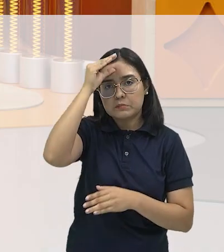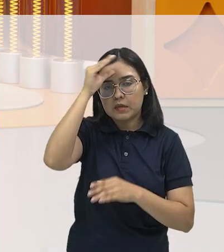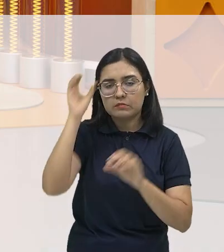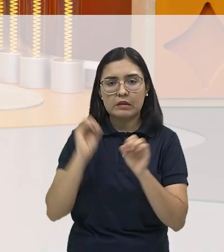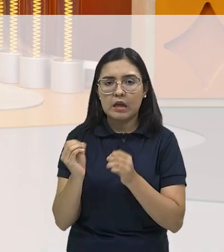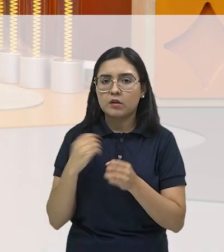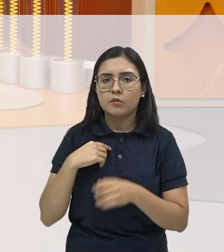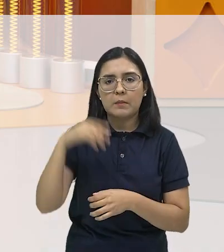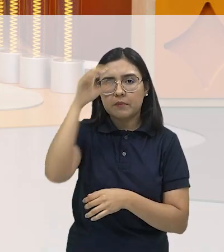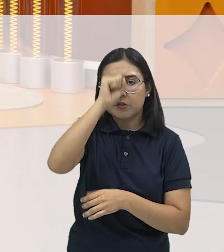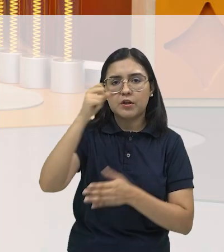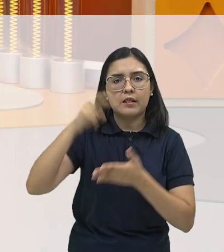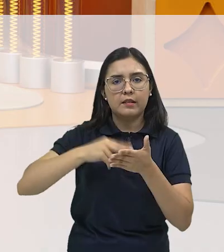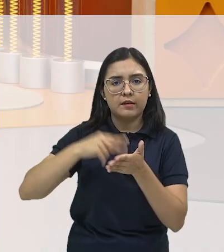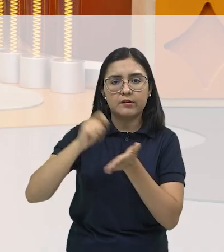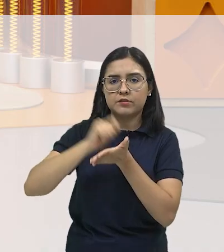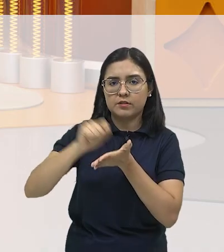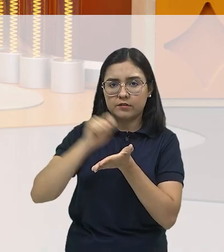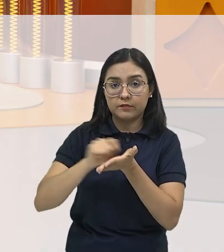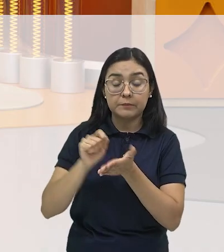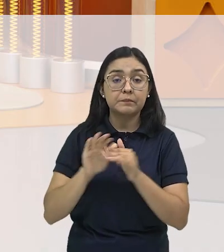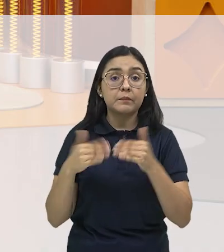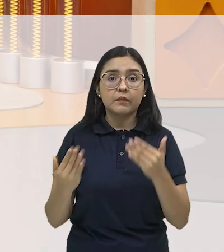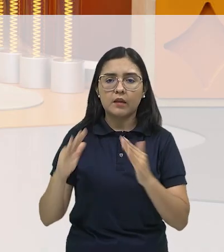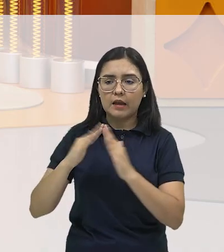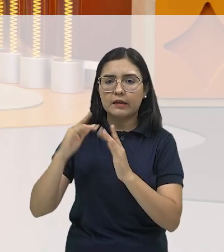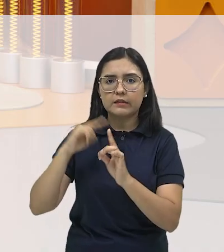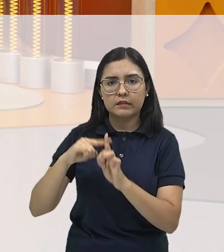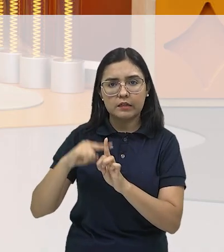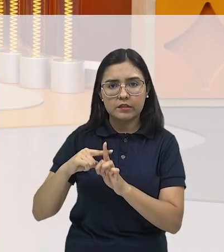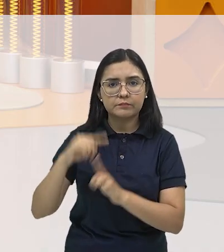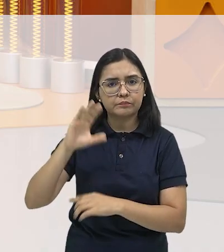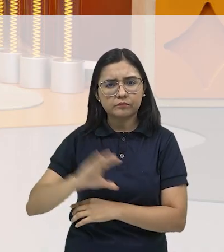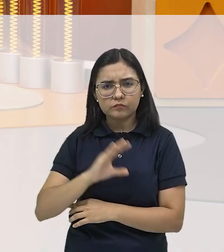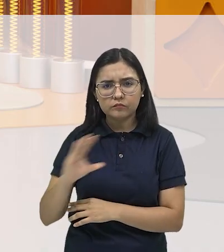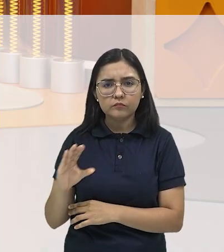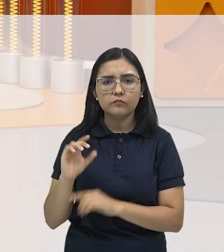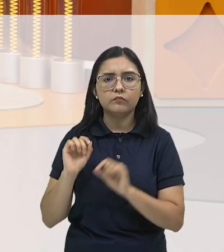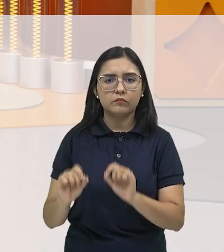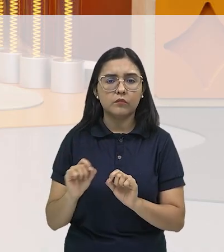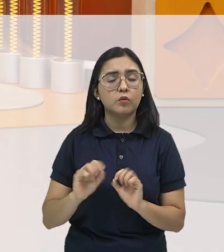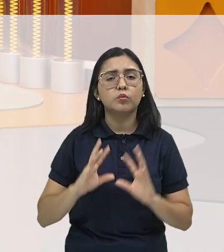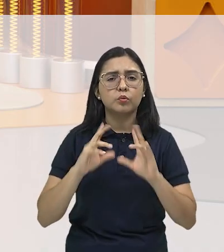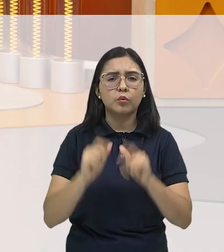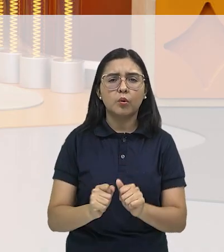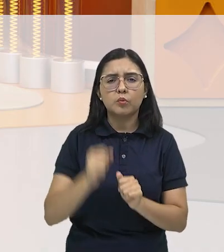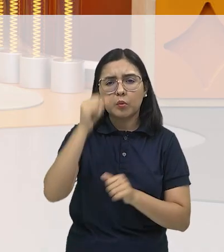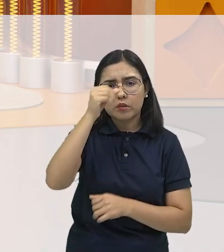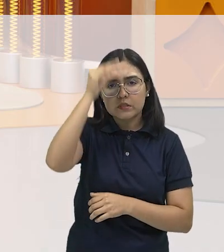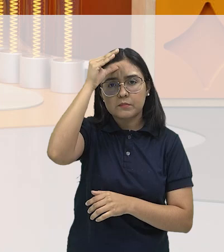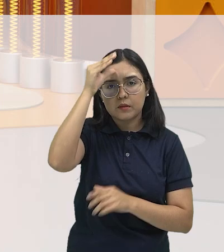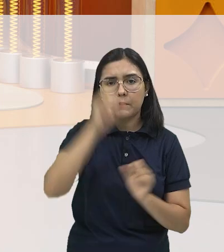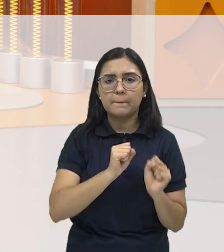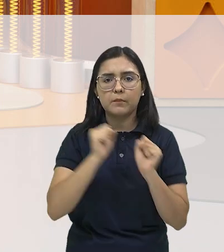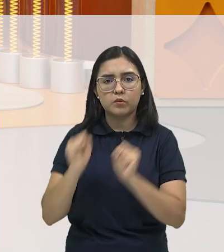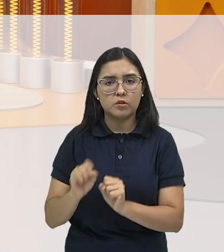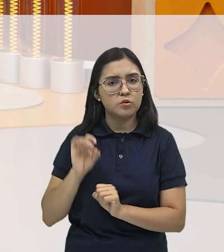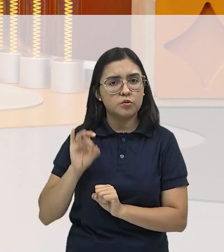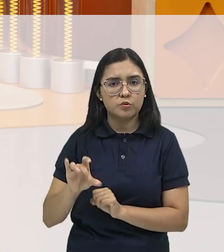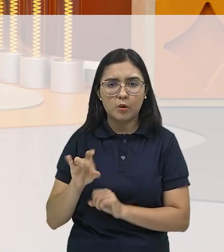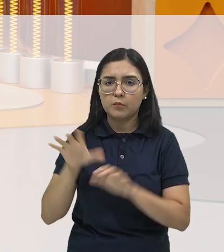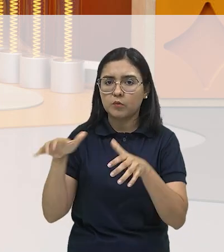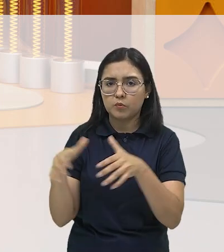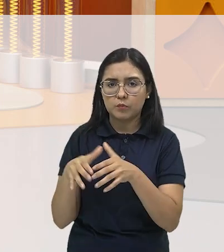contar. Né? Então, a igreja mantinha para si, tá? Ela segurava em suas mãos todo o conhecimento apenas para